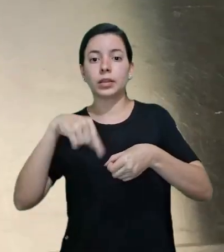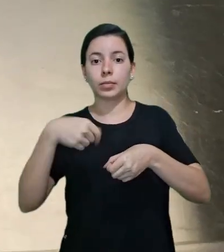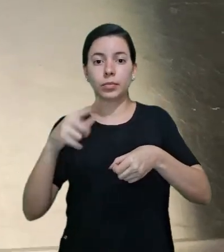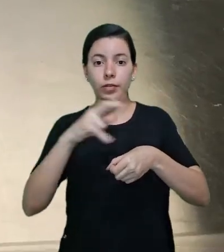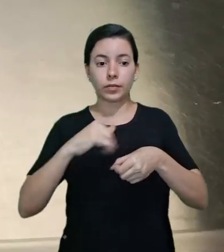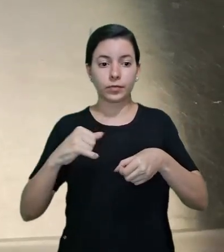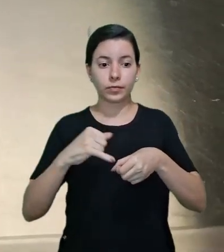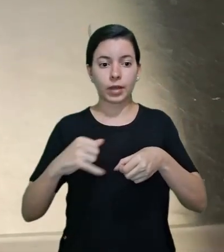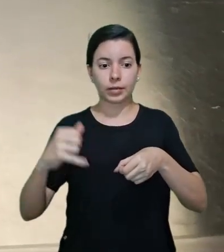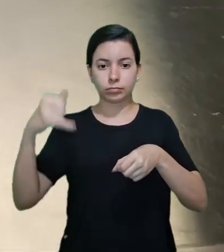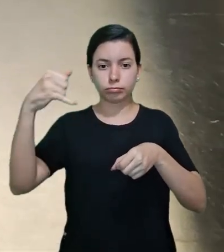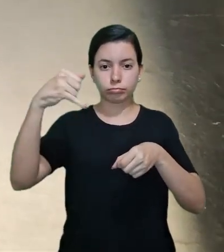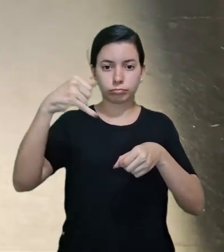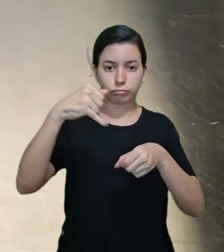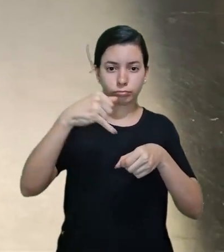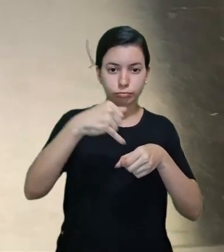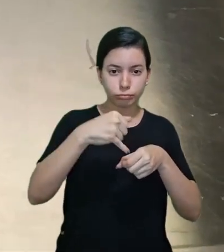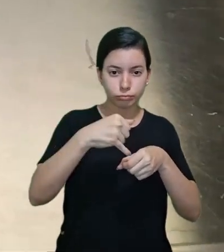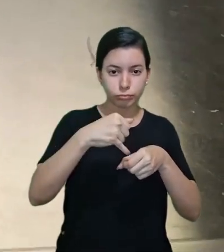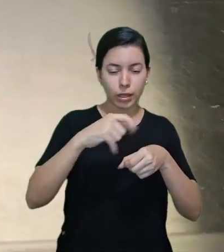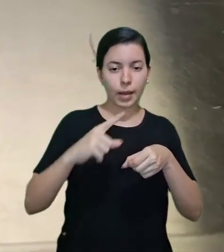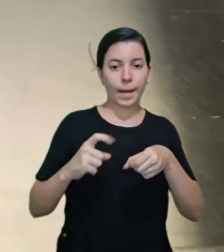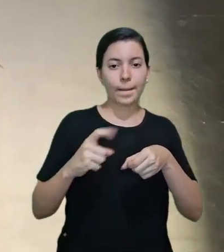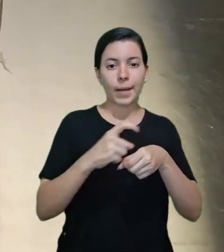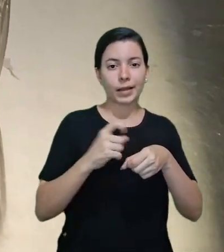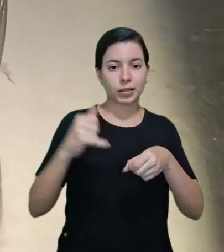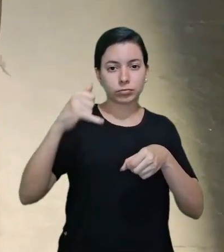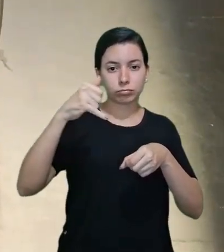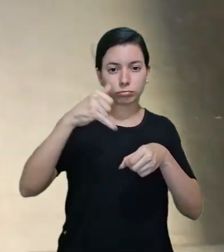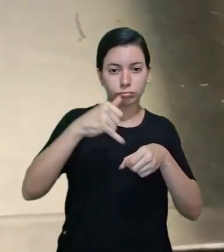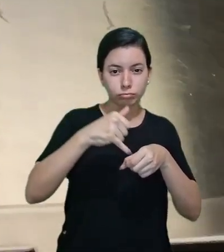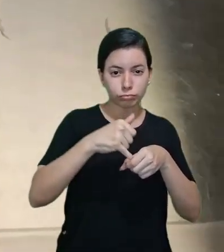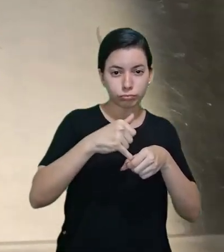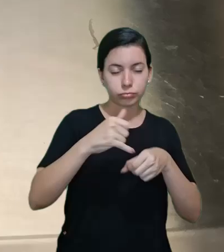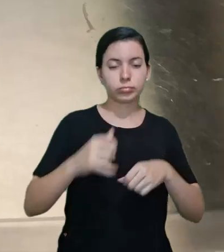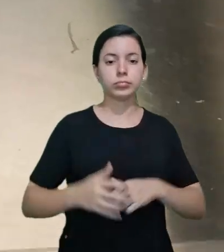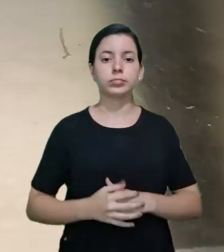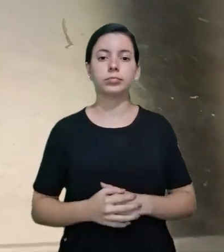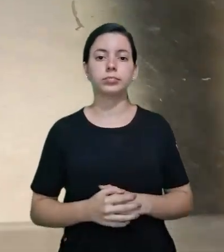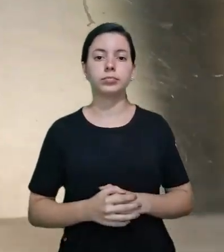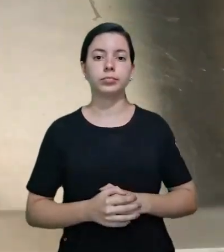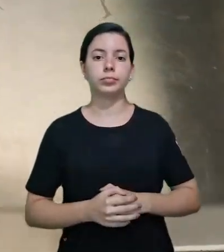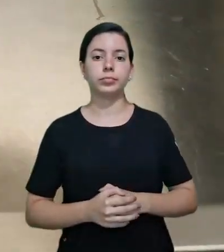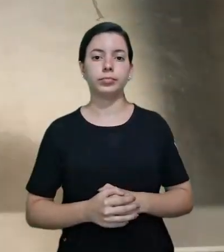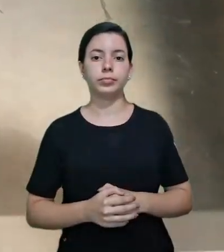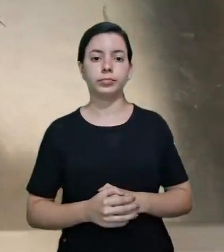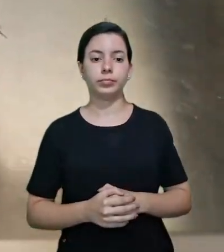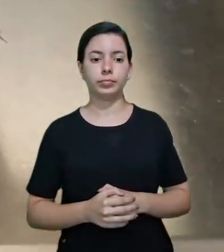bactéria dentro do tubo com camada alta.